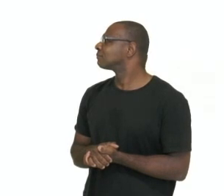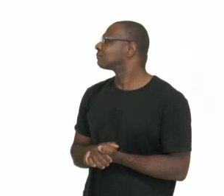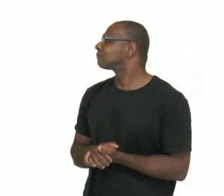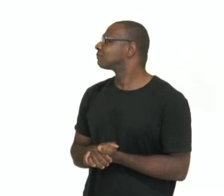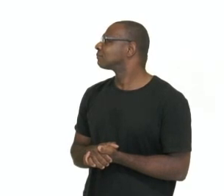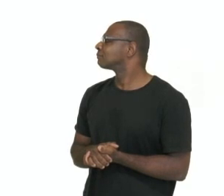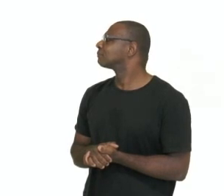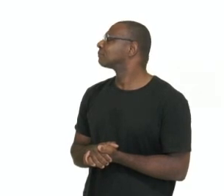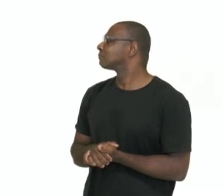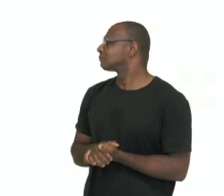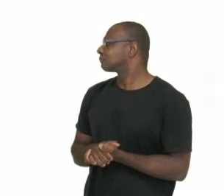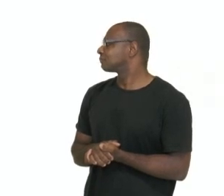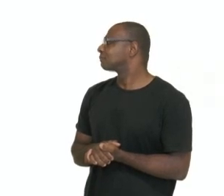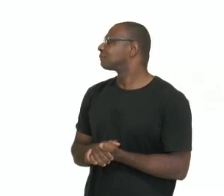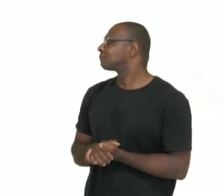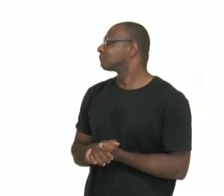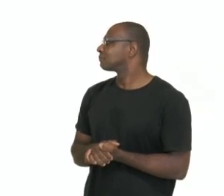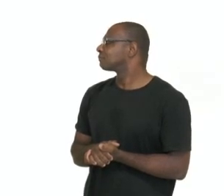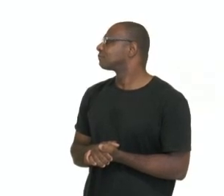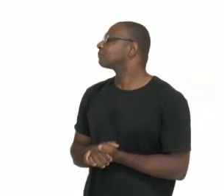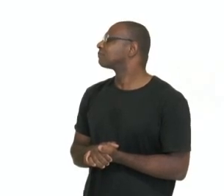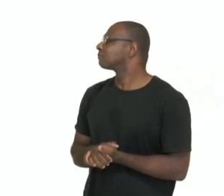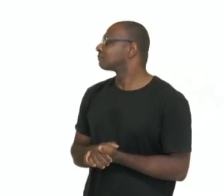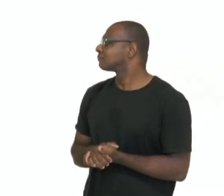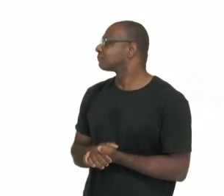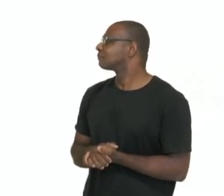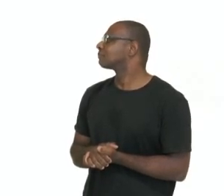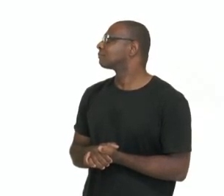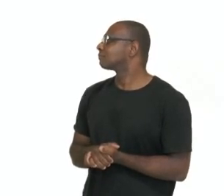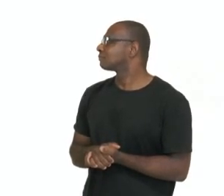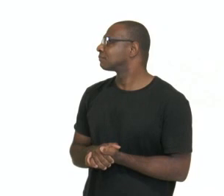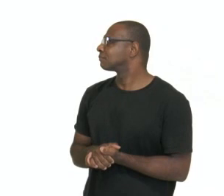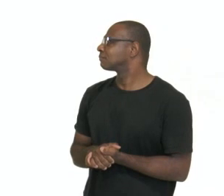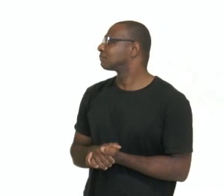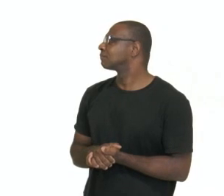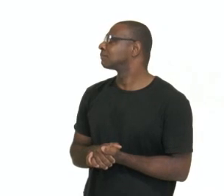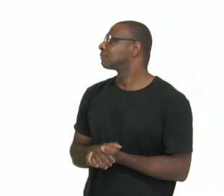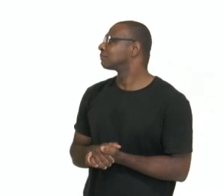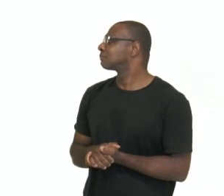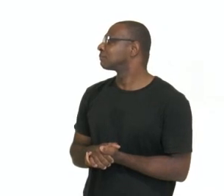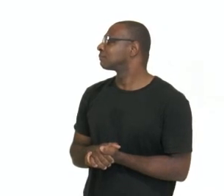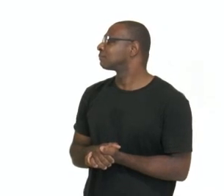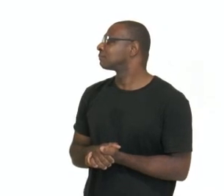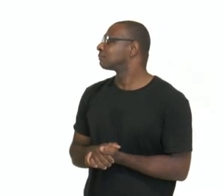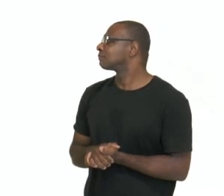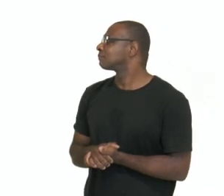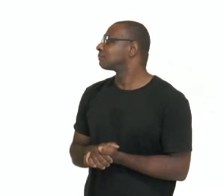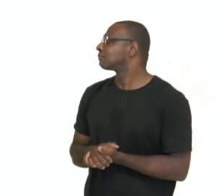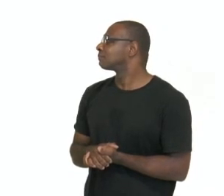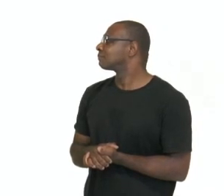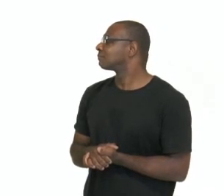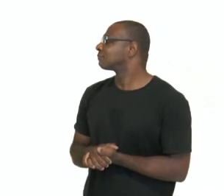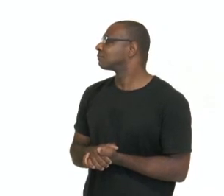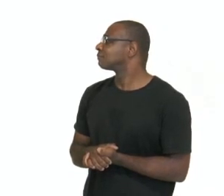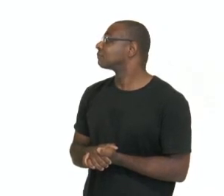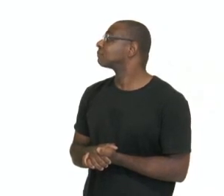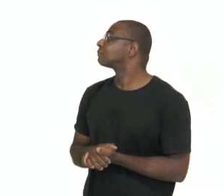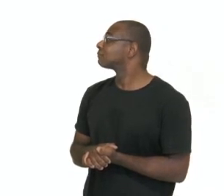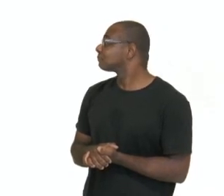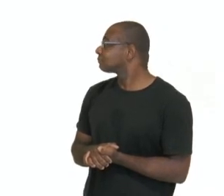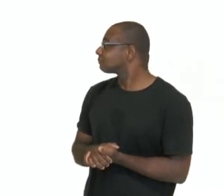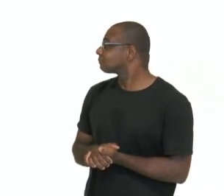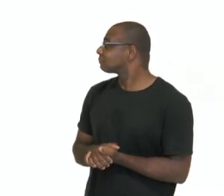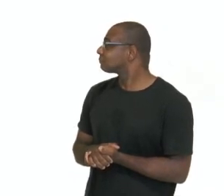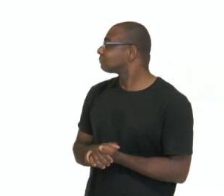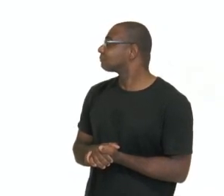possuía As Reinações de Narizinho de Monteiro Lobato. Era um livro grosso, meu Deus, era um livro para se ficar